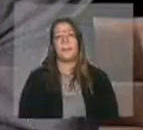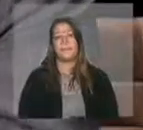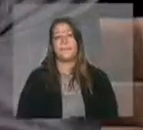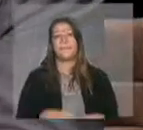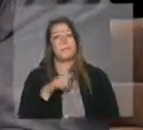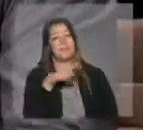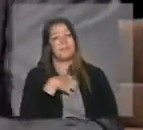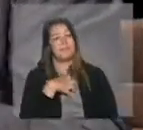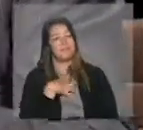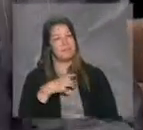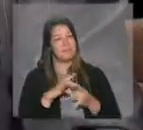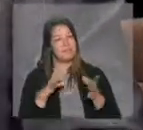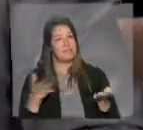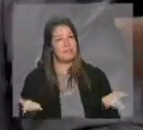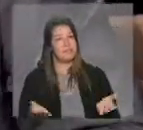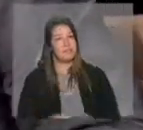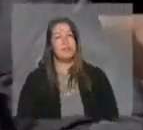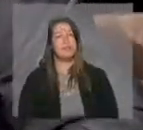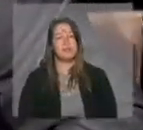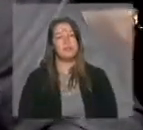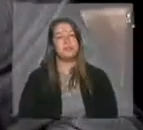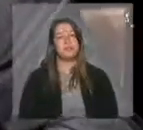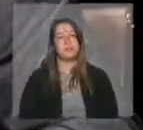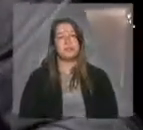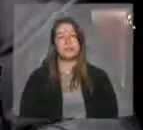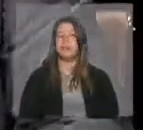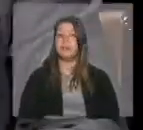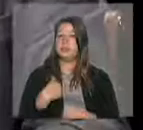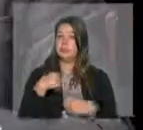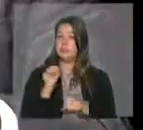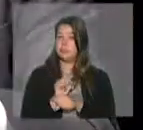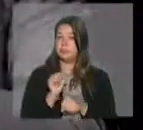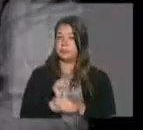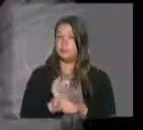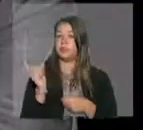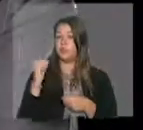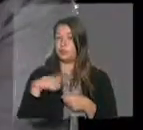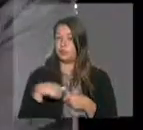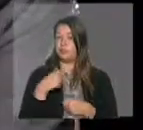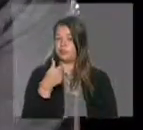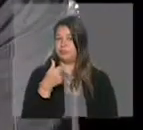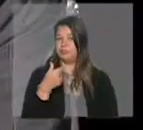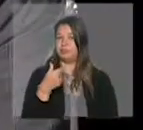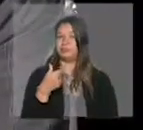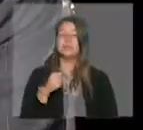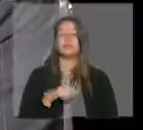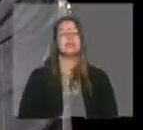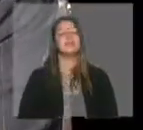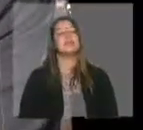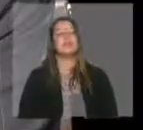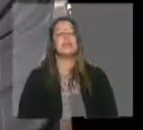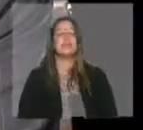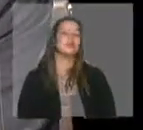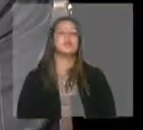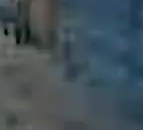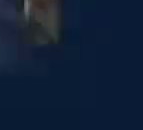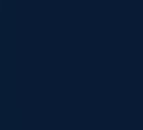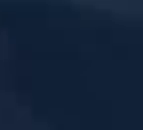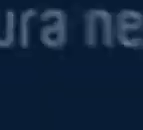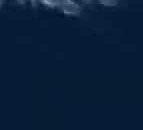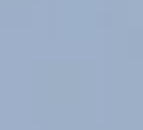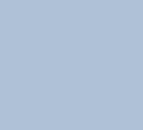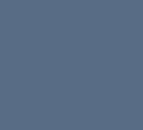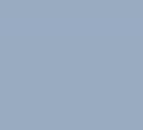você, possivelmente, também se sente à vontade com isso, né? Com certeza. Gente, eu vou ter que ir para o intervalo, mas é rapidinho. Fique com a gente.